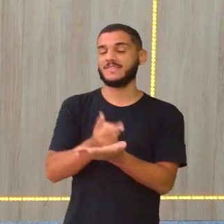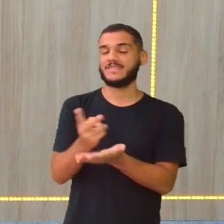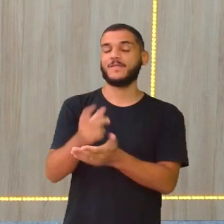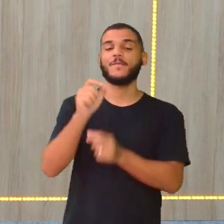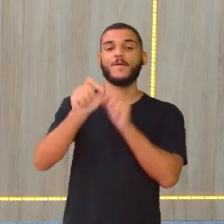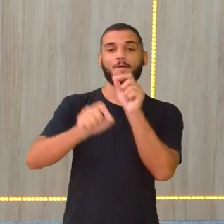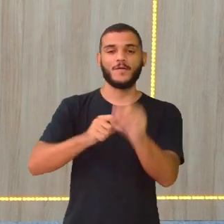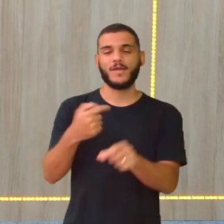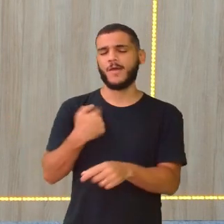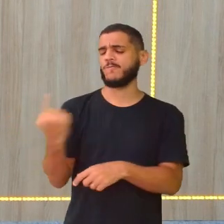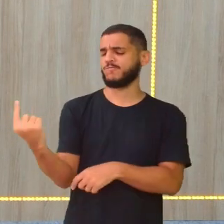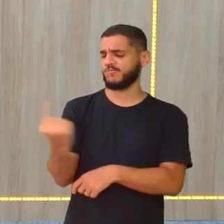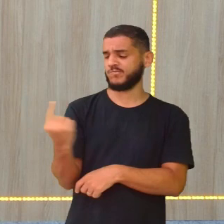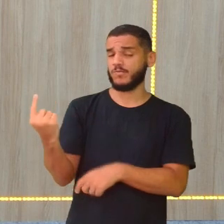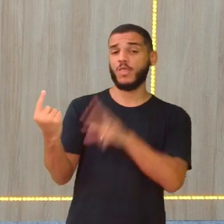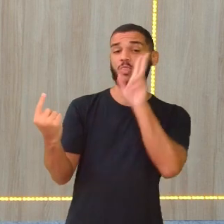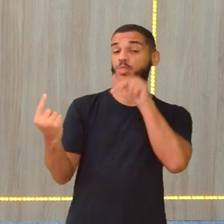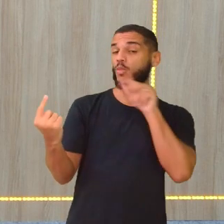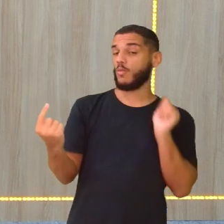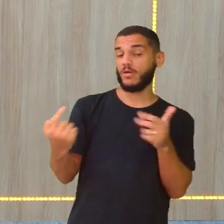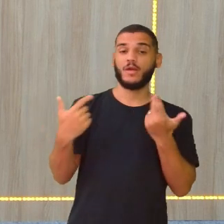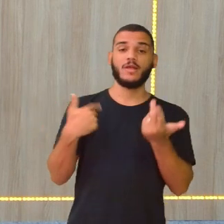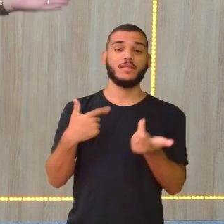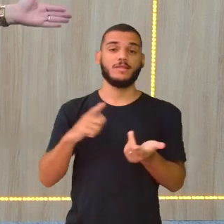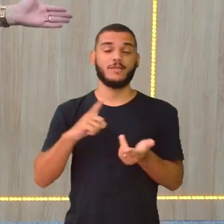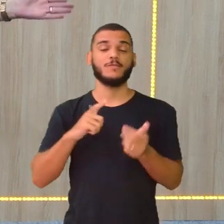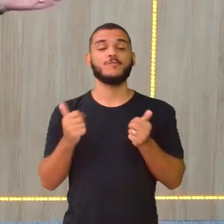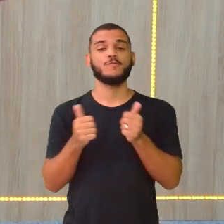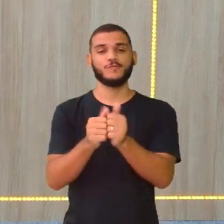estou bem acompanhada. Eu tenho comigo aqui